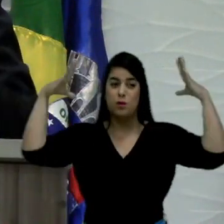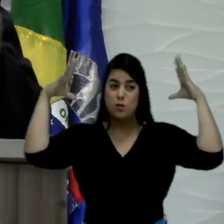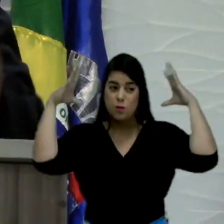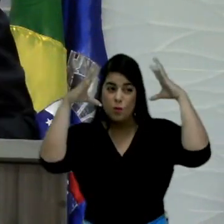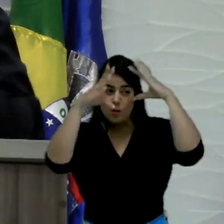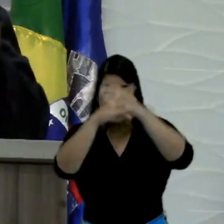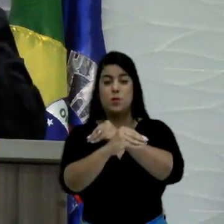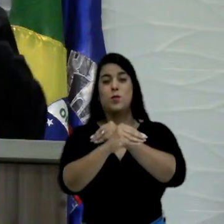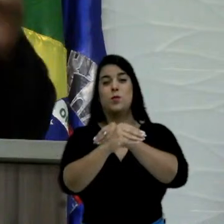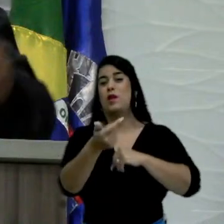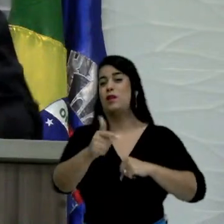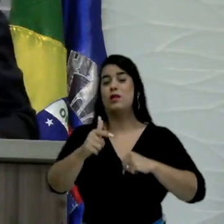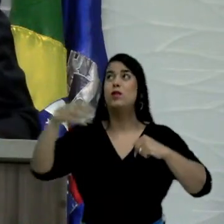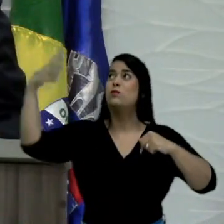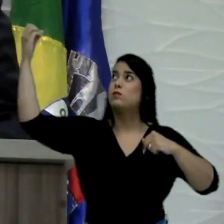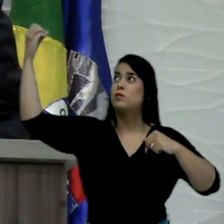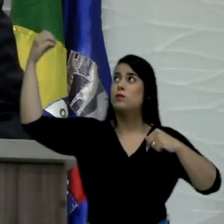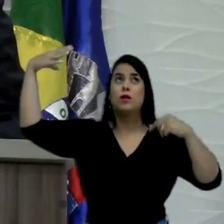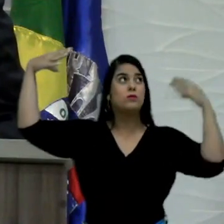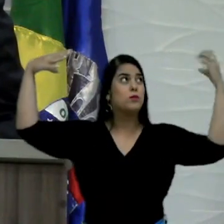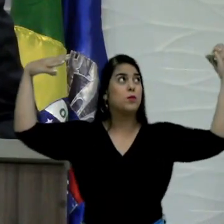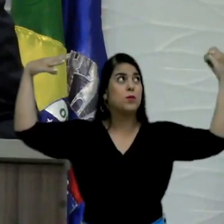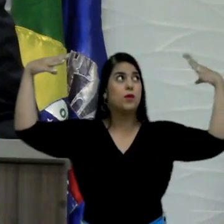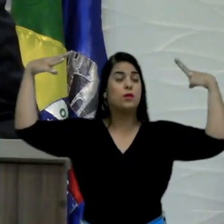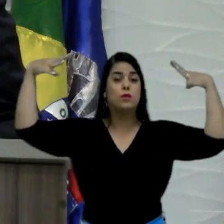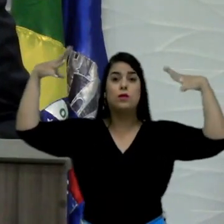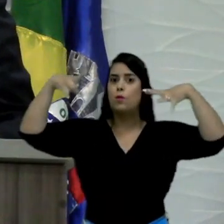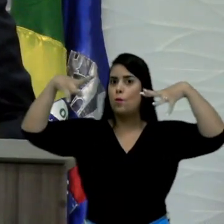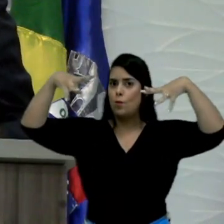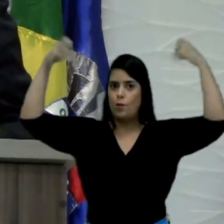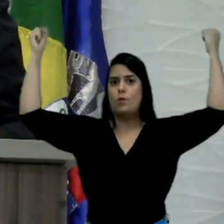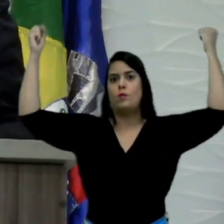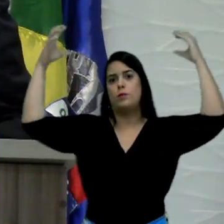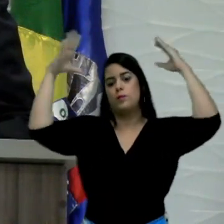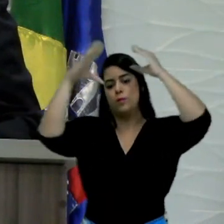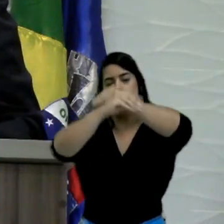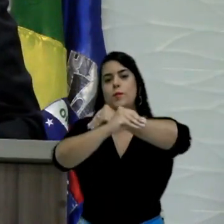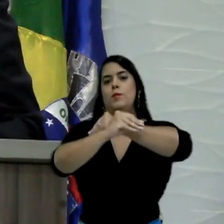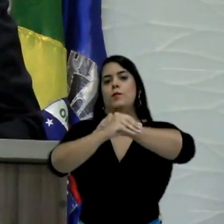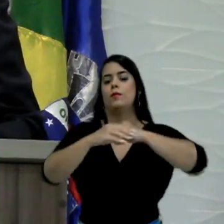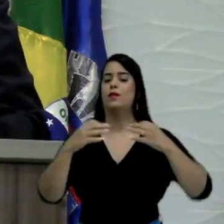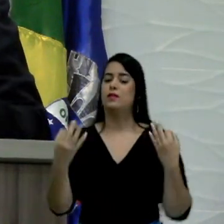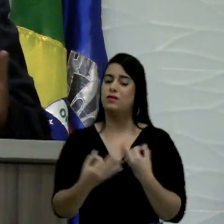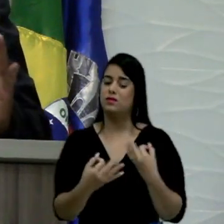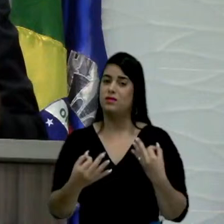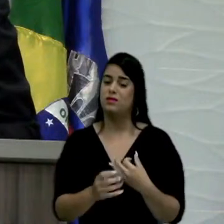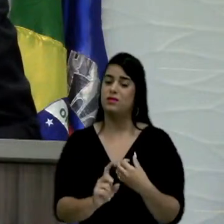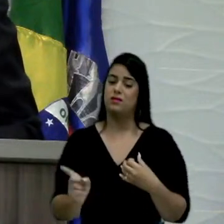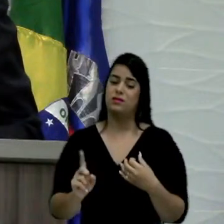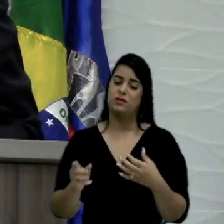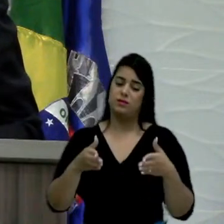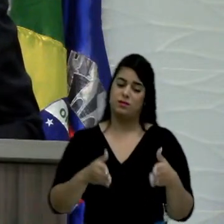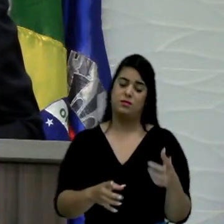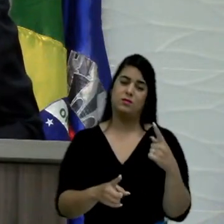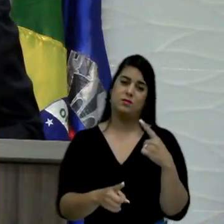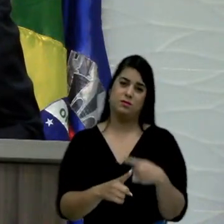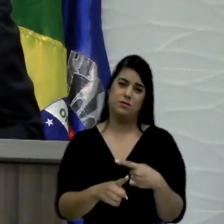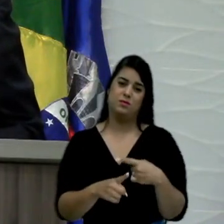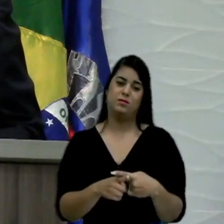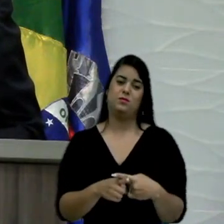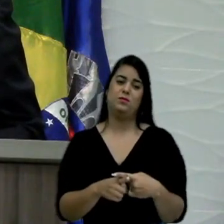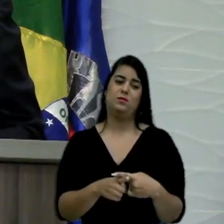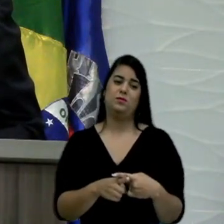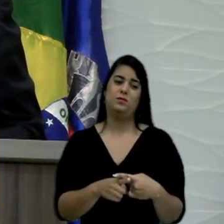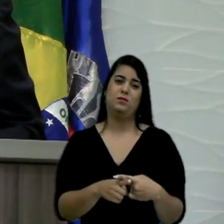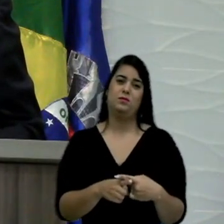nem uma lâmpada acesa ali. Eu tenho certeza ali, aquela parte do cemitério, que aquilo é ramal